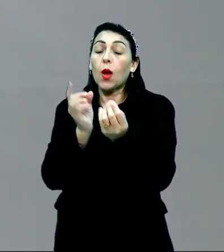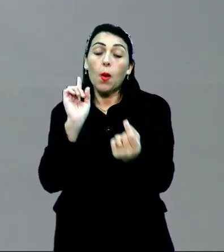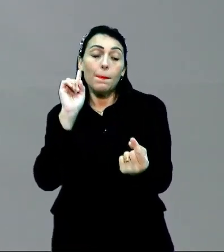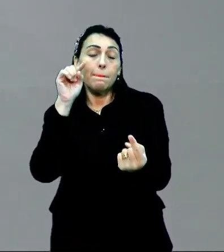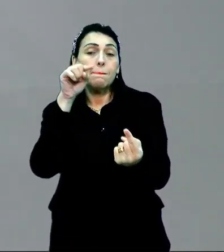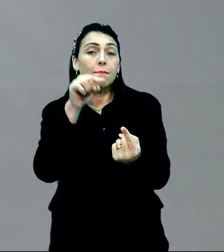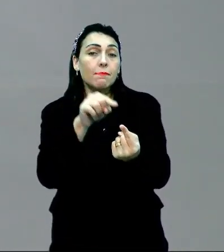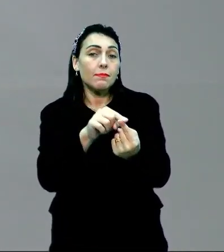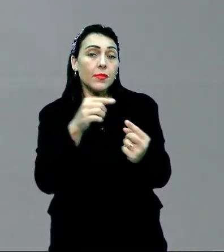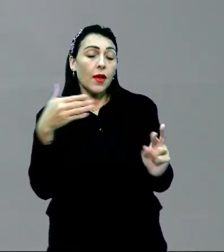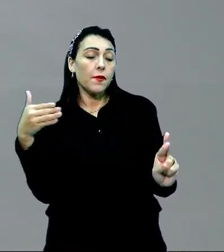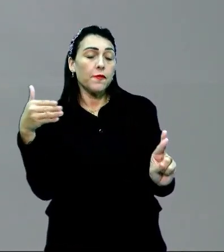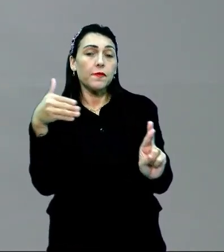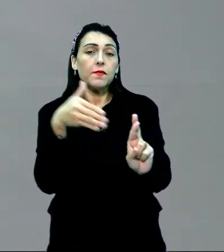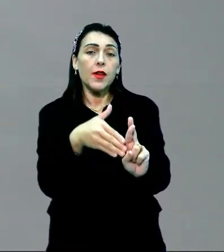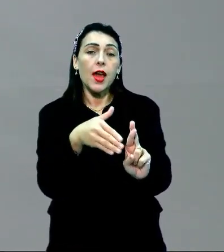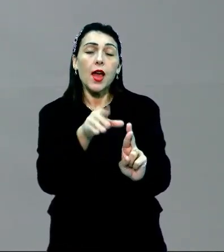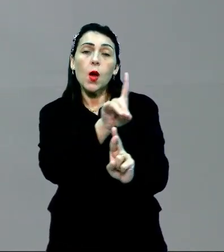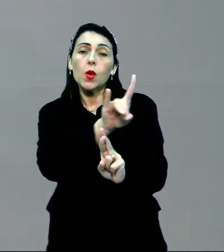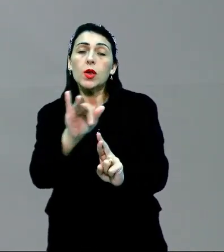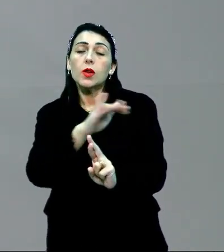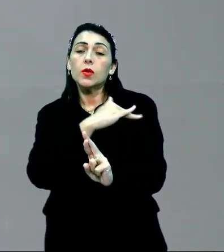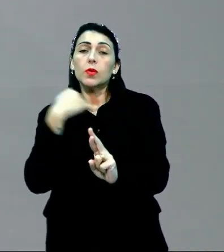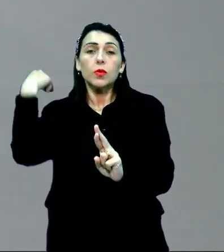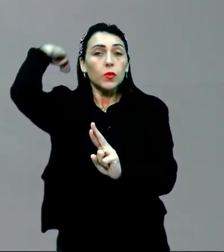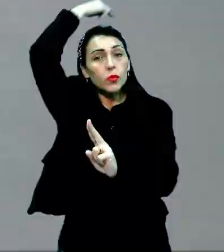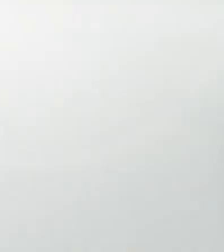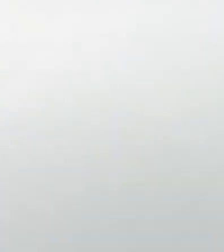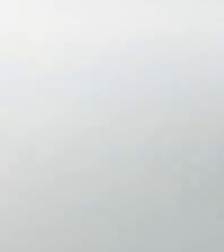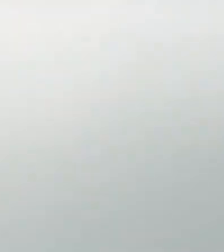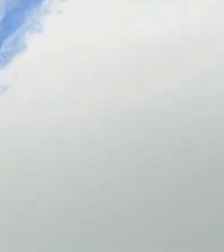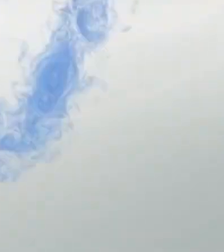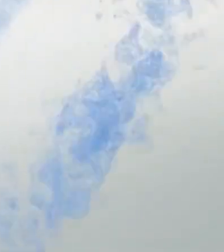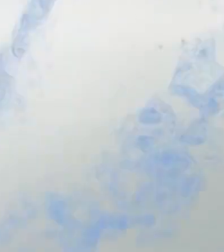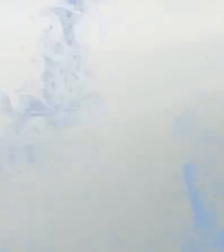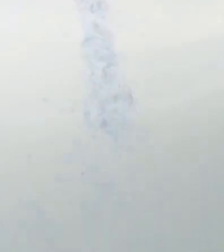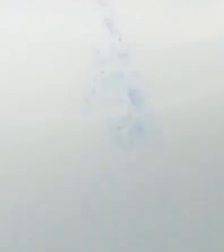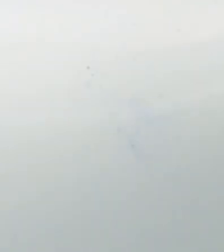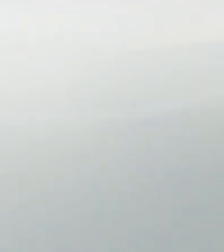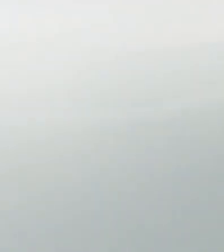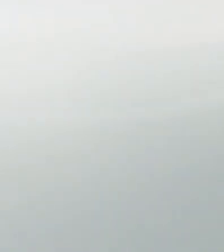objetivo referente a guia dos Mortos no México